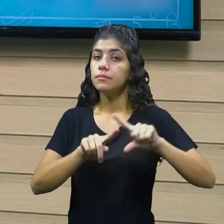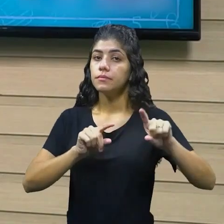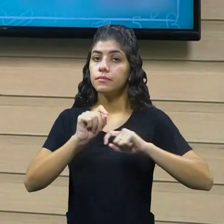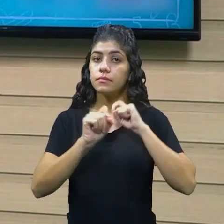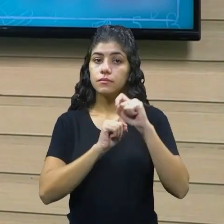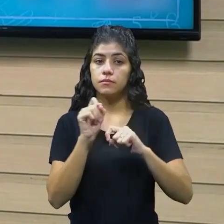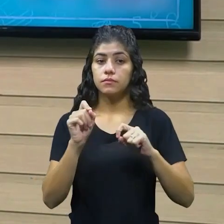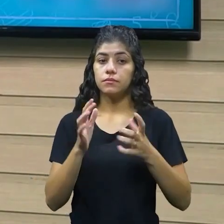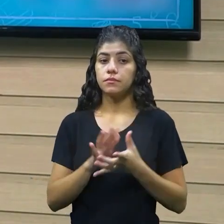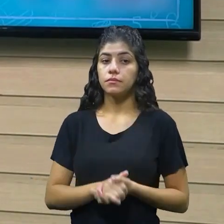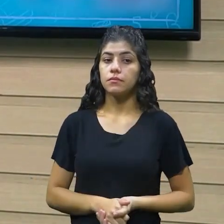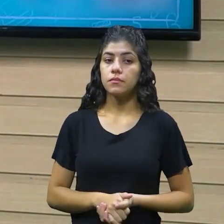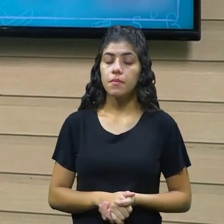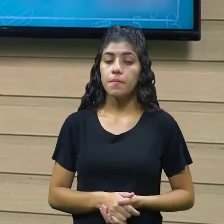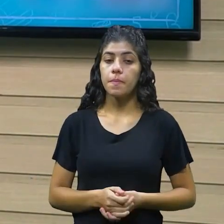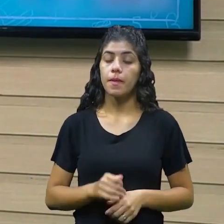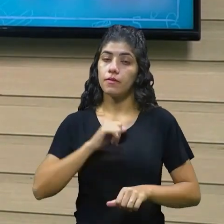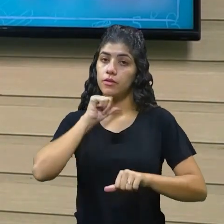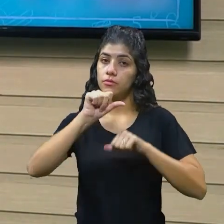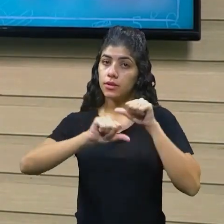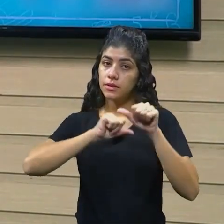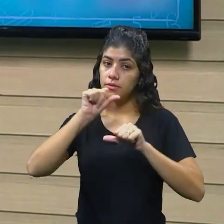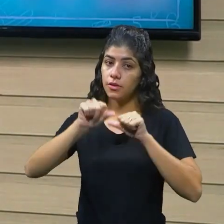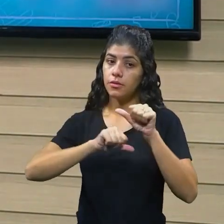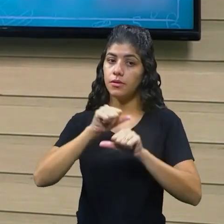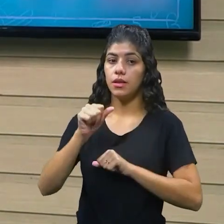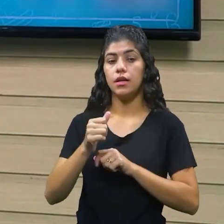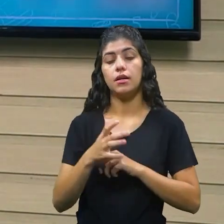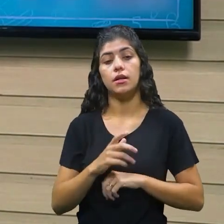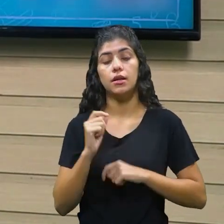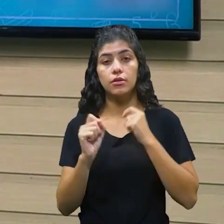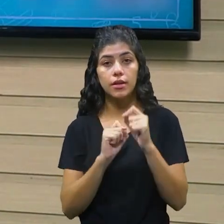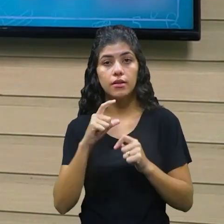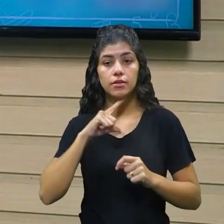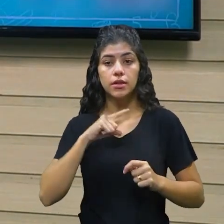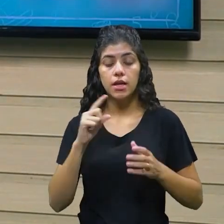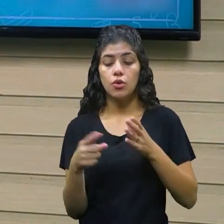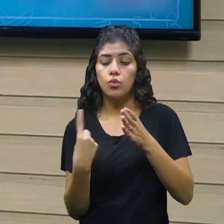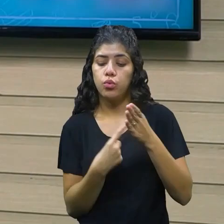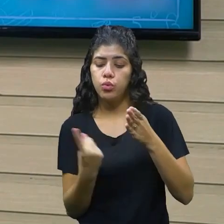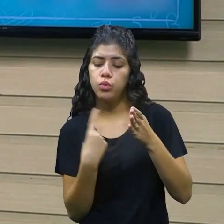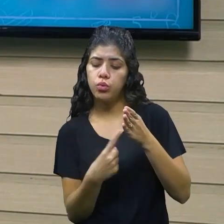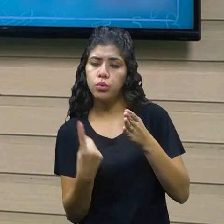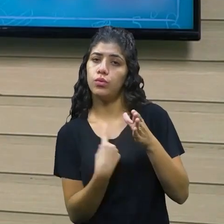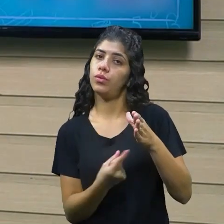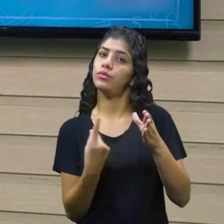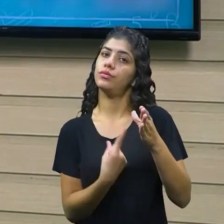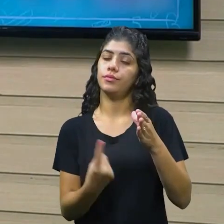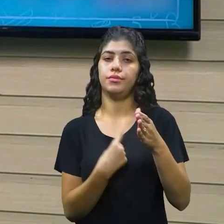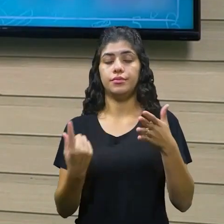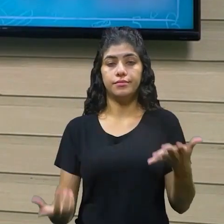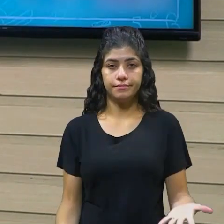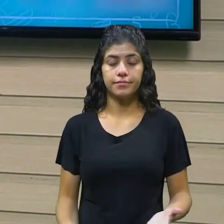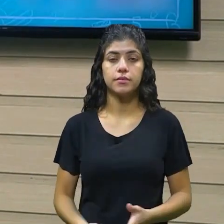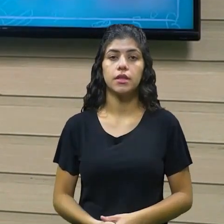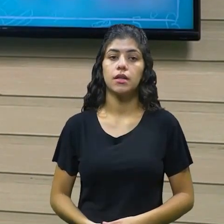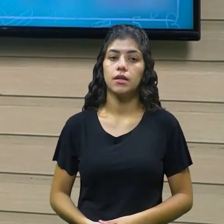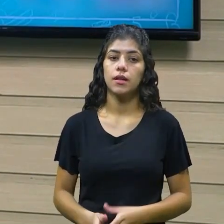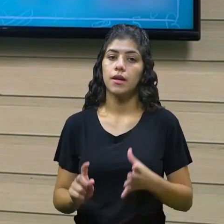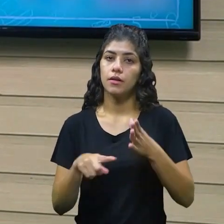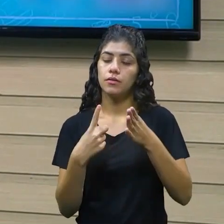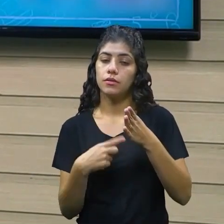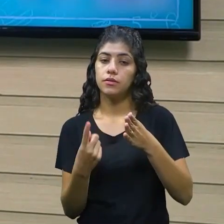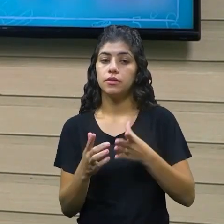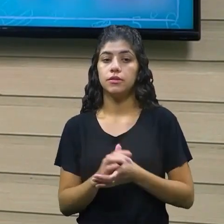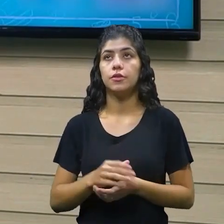ela vai chegar até os equipamentos que vão se transformar. Se for um liquidificador, você vai ter um movimento de rotação, né, da hélice ali para poder cortar,